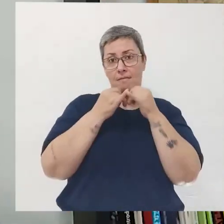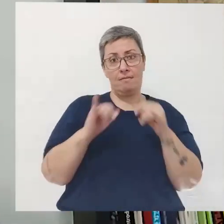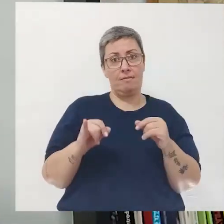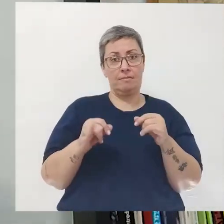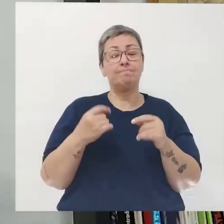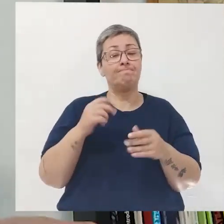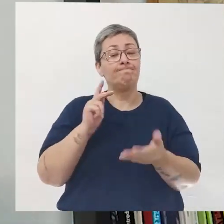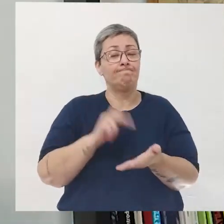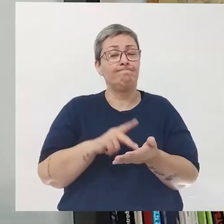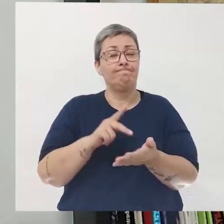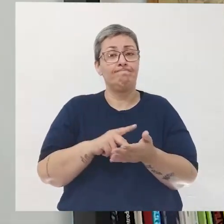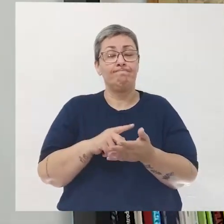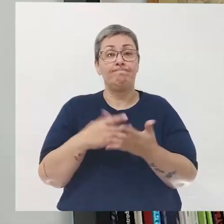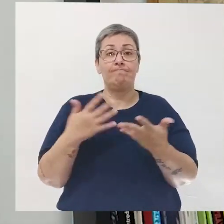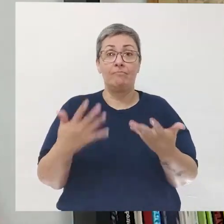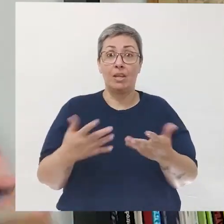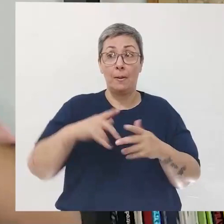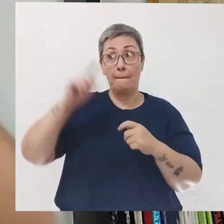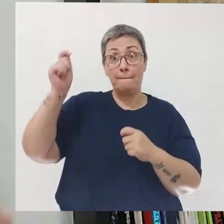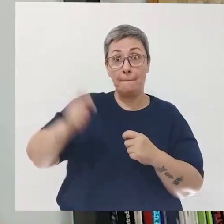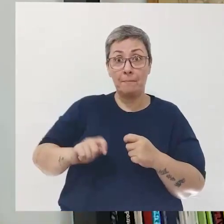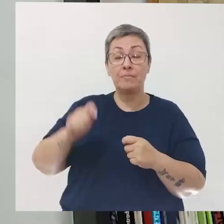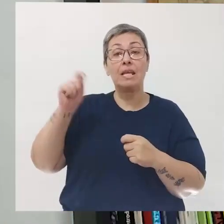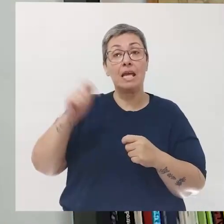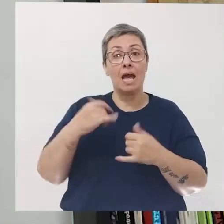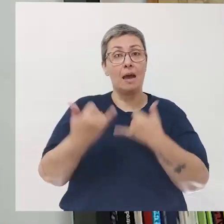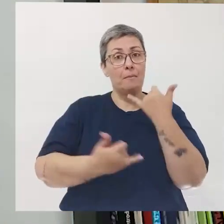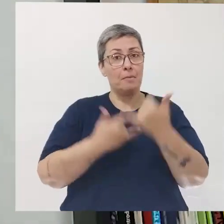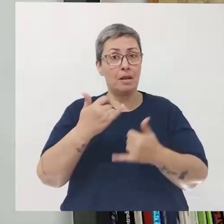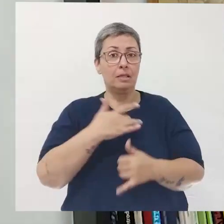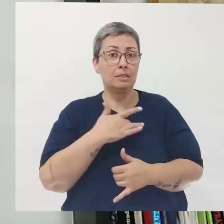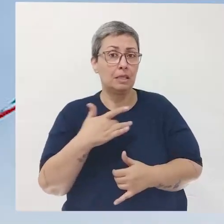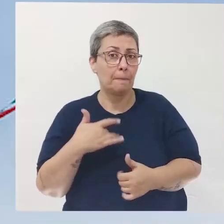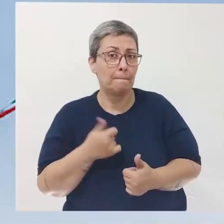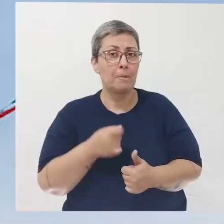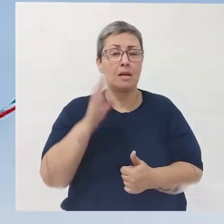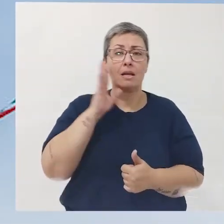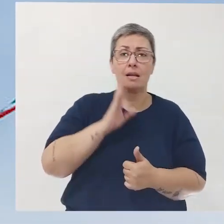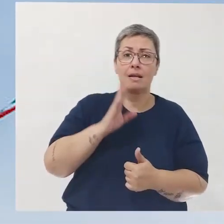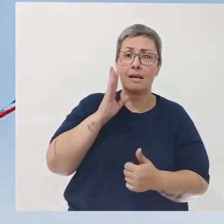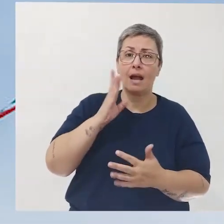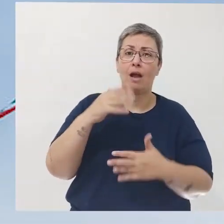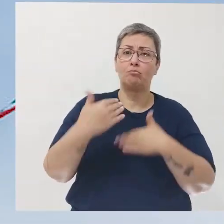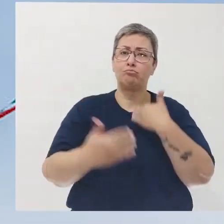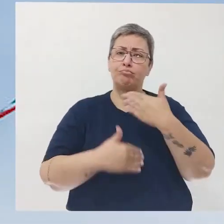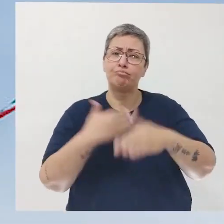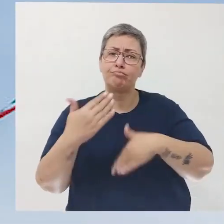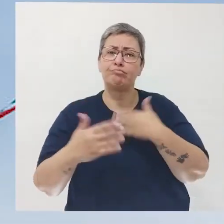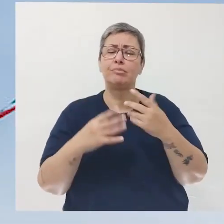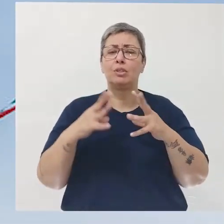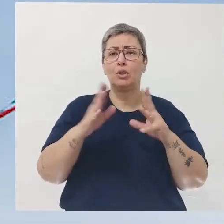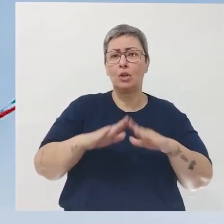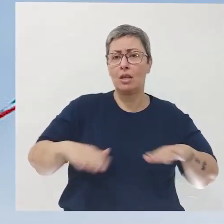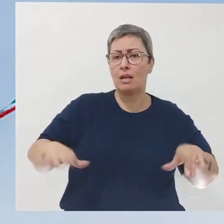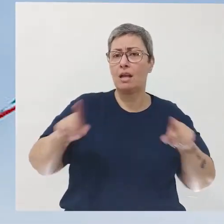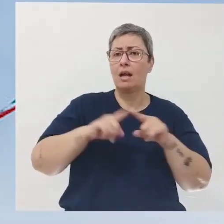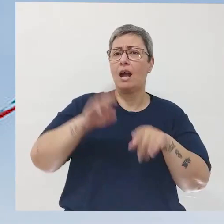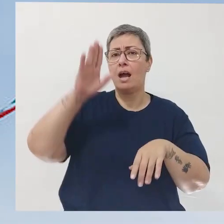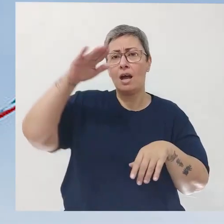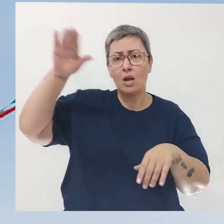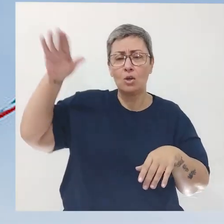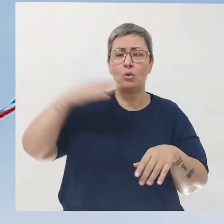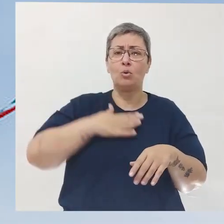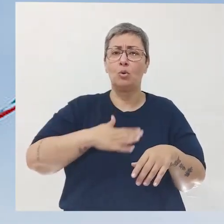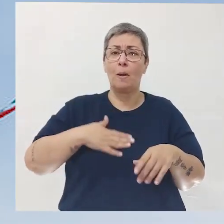rede elétrica? É verdade. Bom, soltar pipa é uma brincadeira saudável, muito praticada por crianças e até